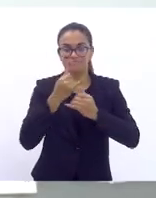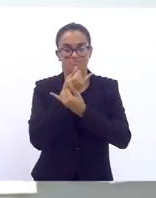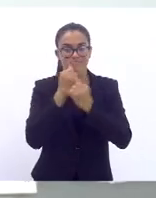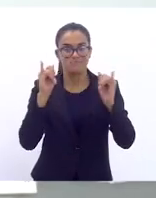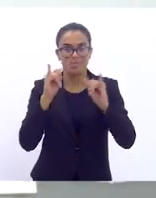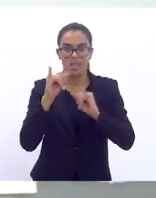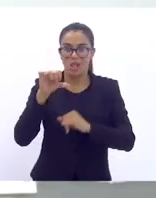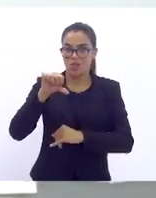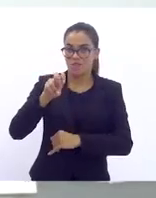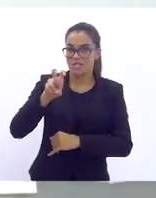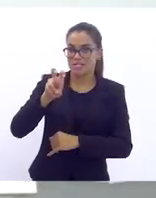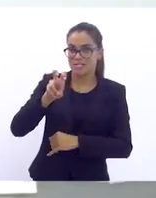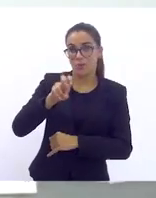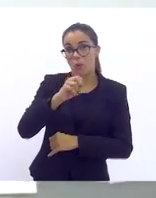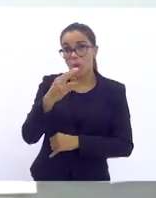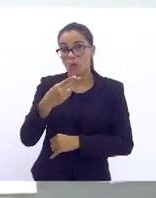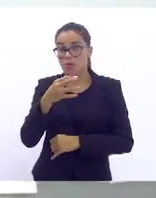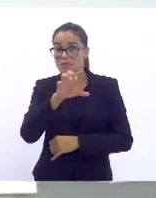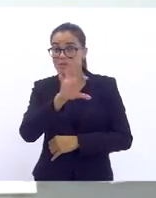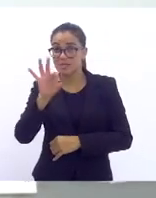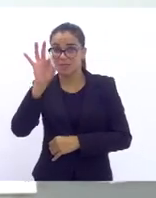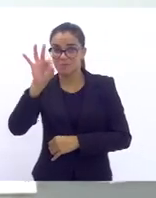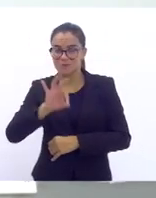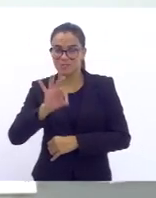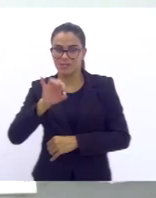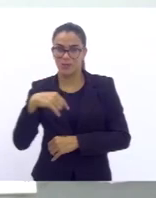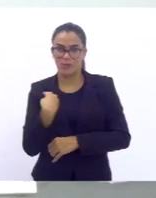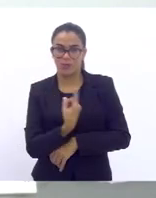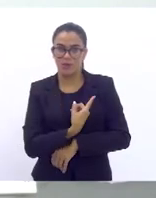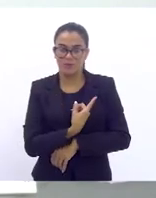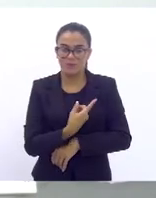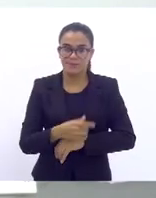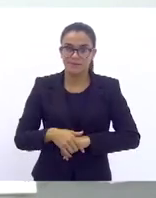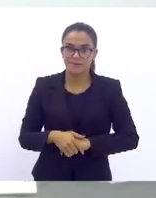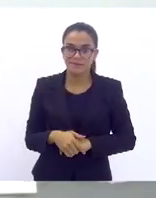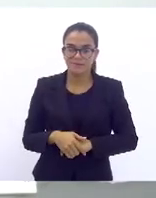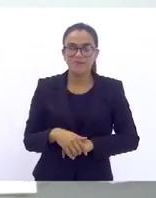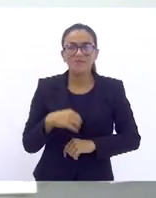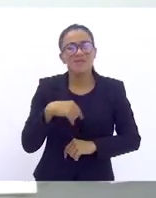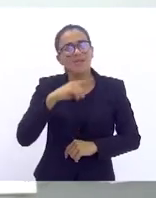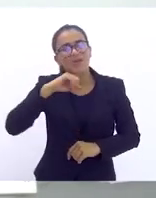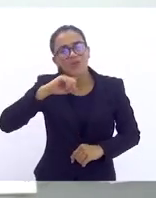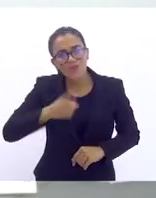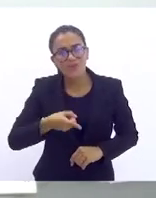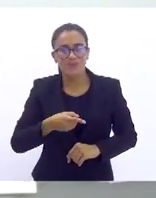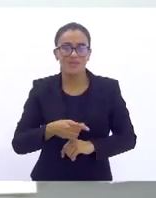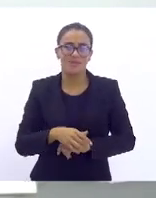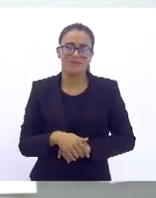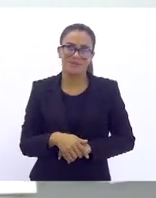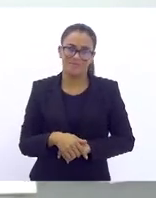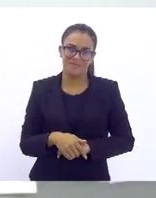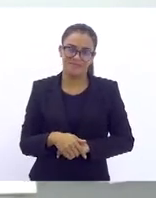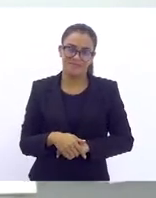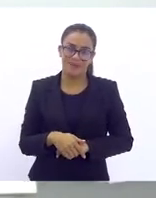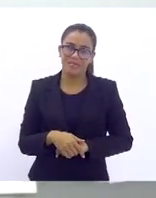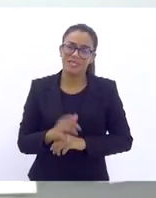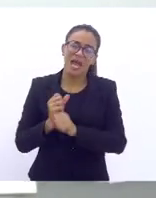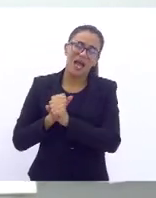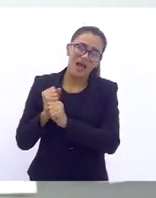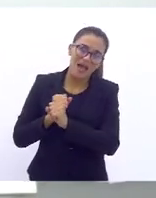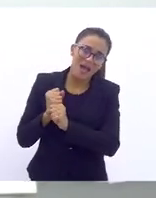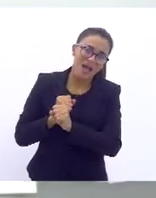95%, senão para 100% de todos aqui eu duvido que o seja há muito tempo